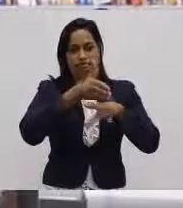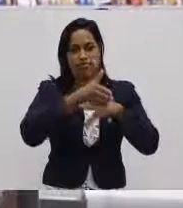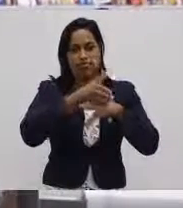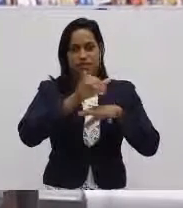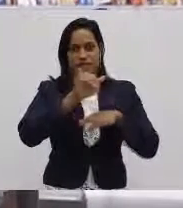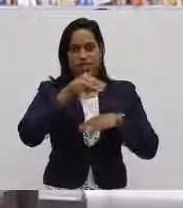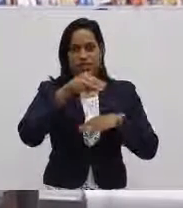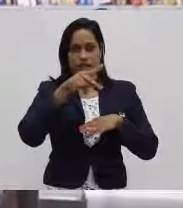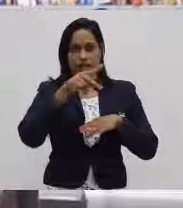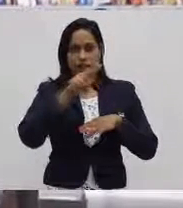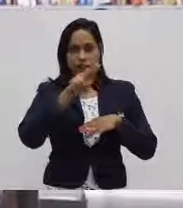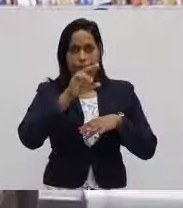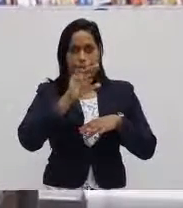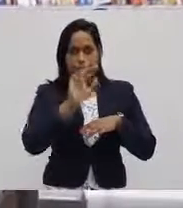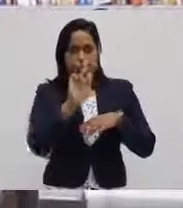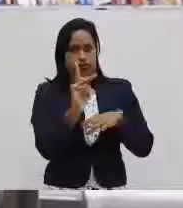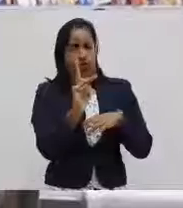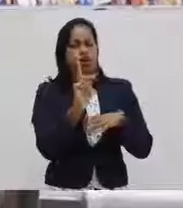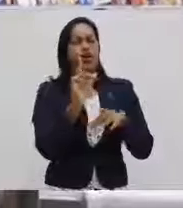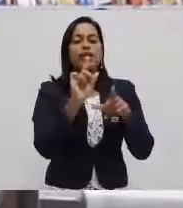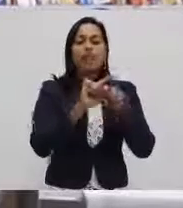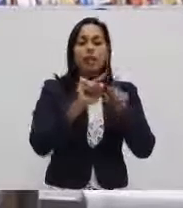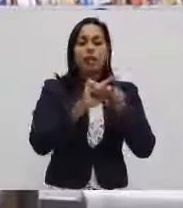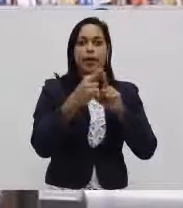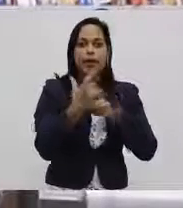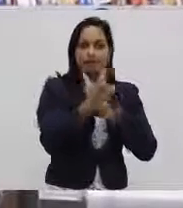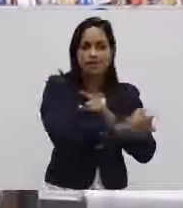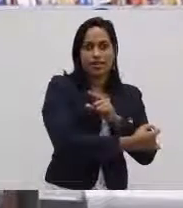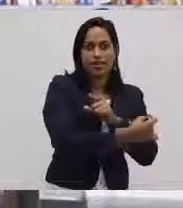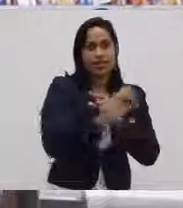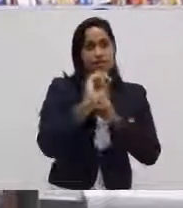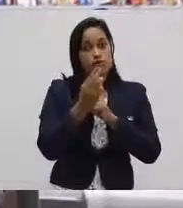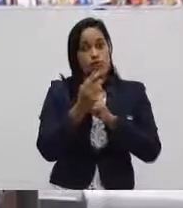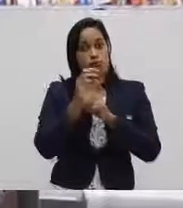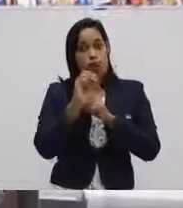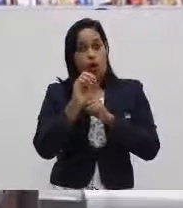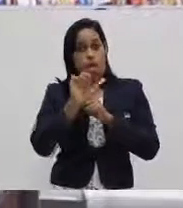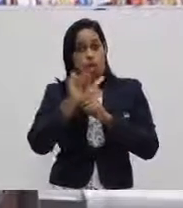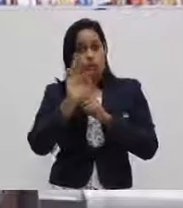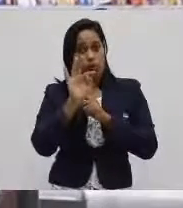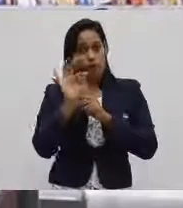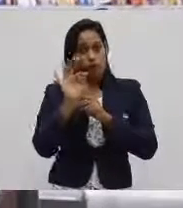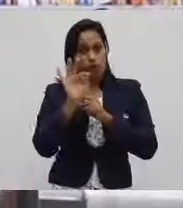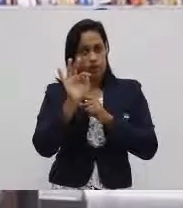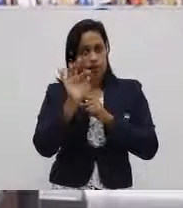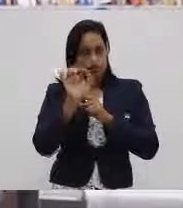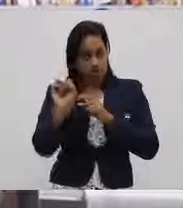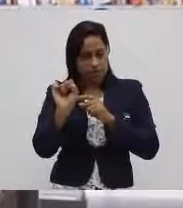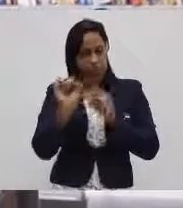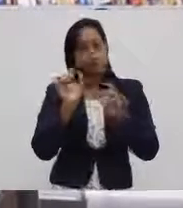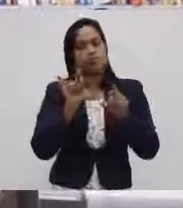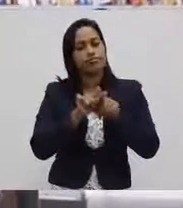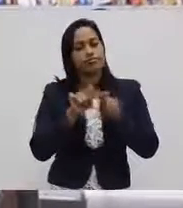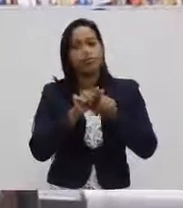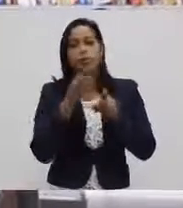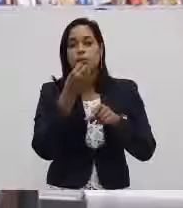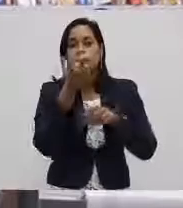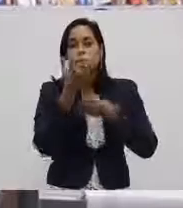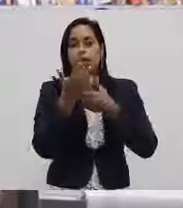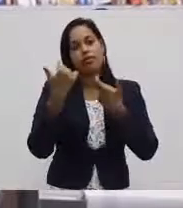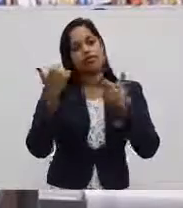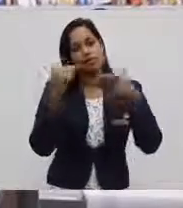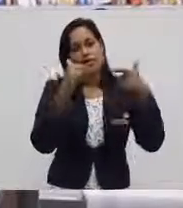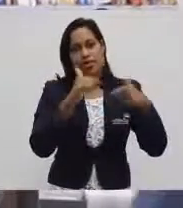os inputs, em saídas, ou os outputs, na forma de bens e ou serviços, através de